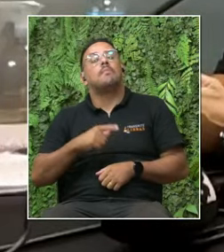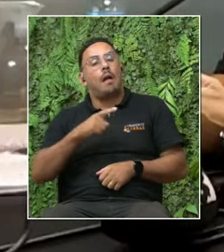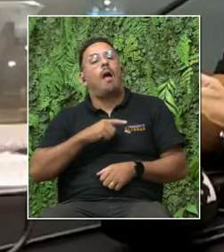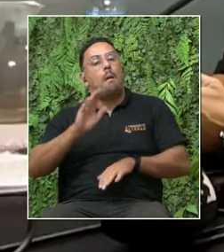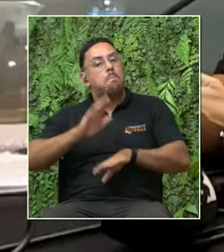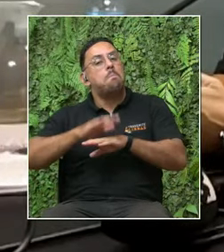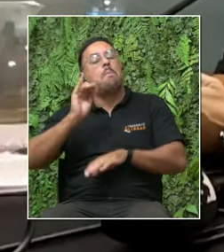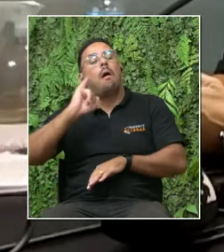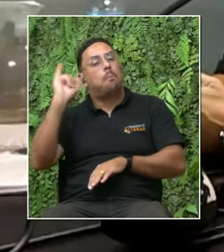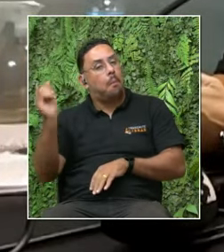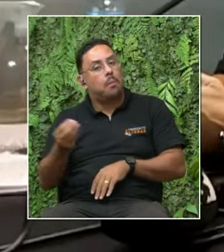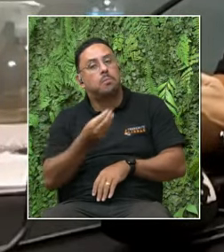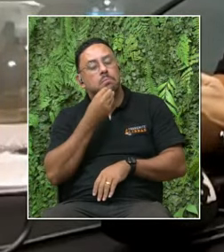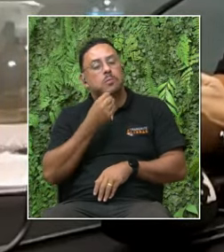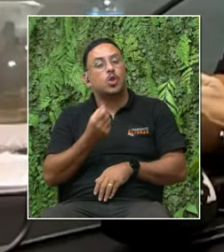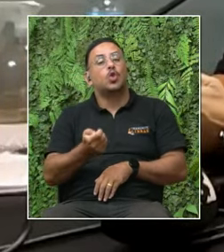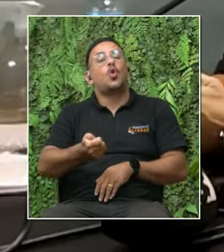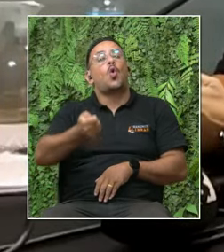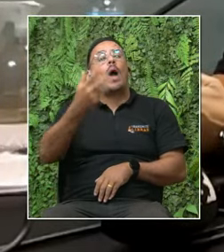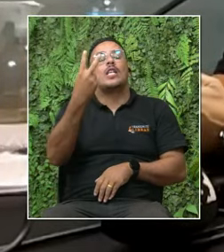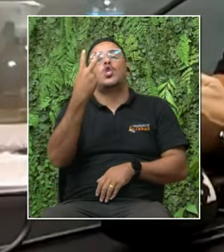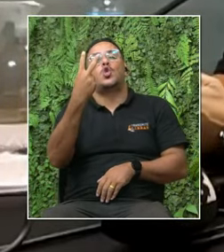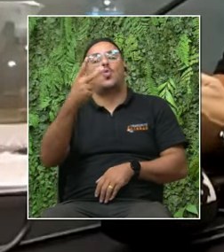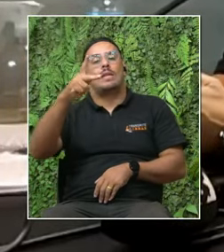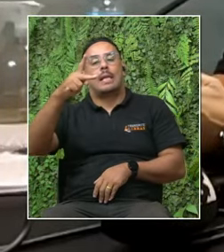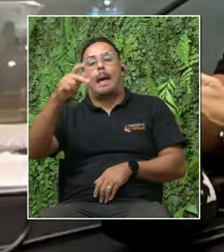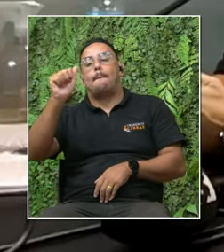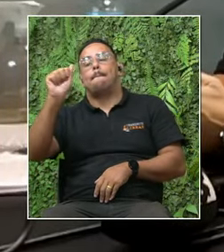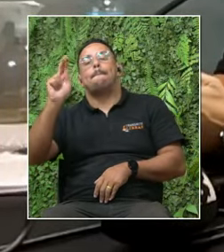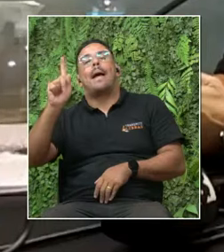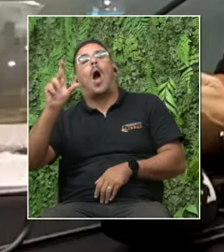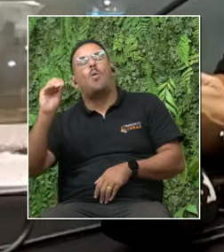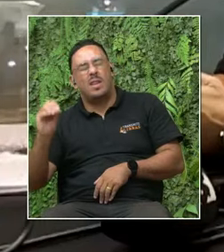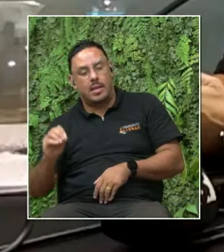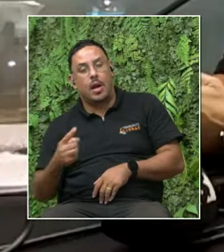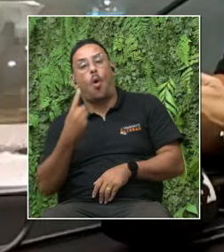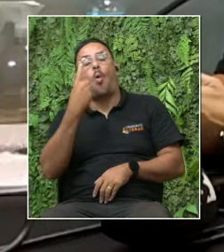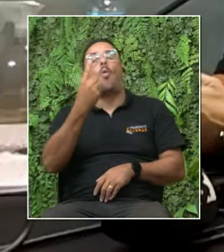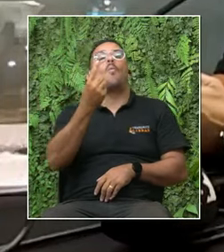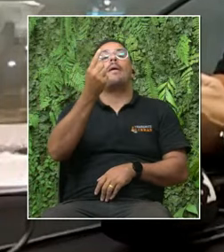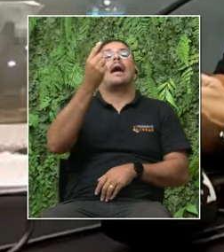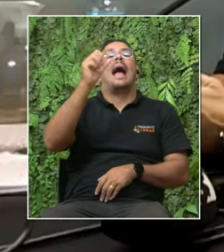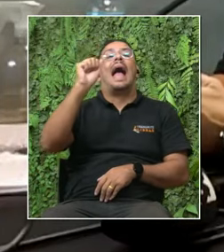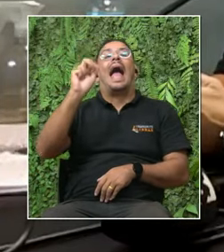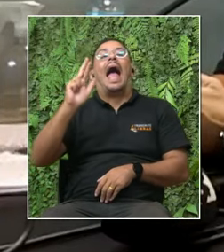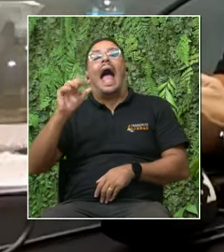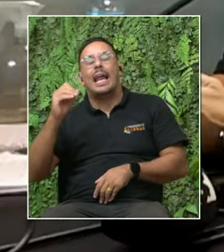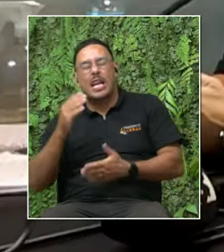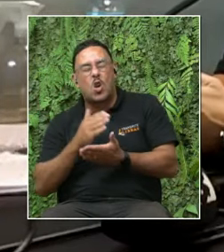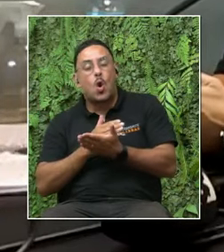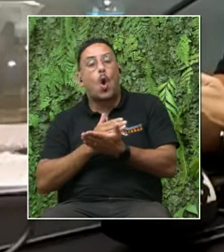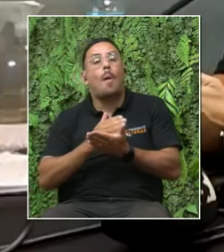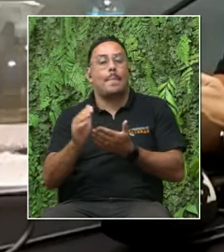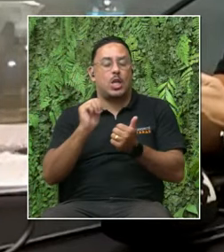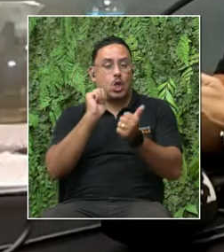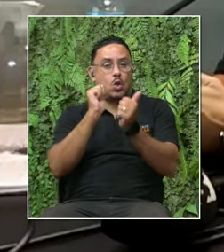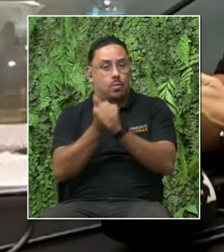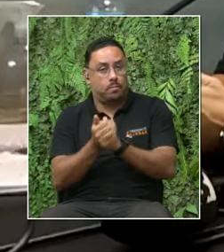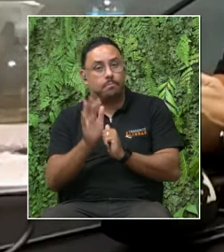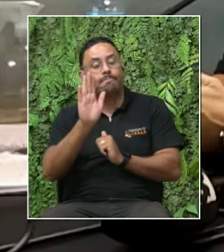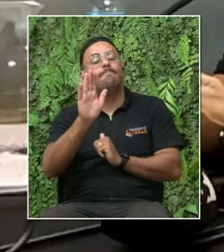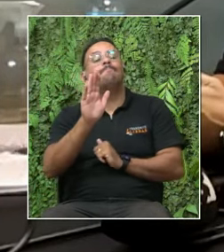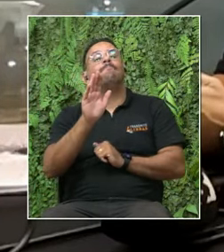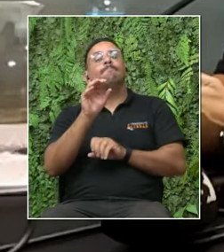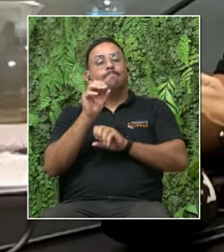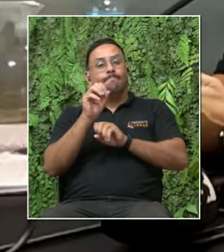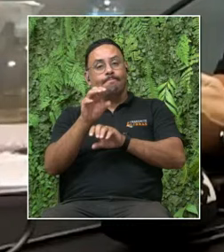e foram duas do Paulinho né pelo menos uma do Arana aos 6 minutos e 30 segundos ali no comecinho do jogo mas o o